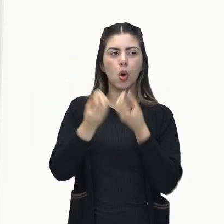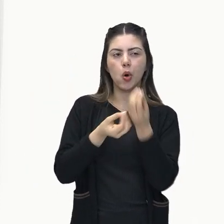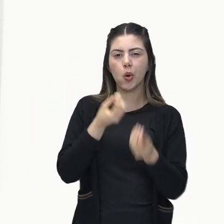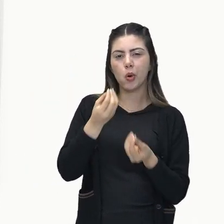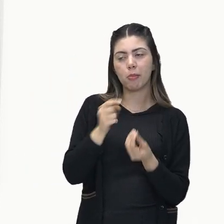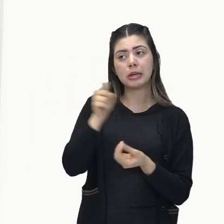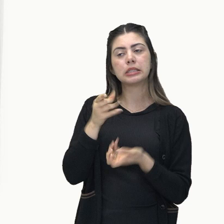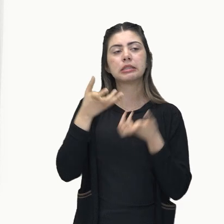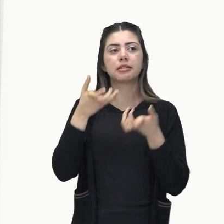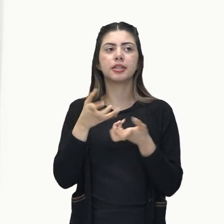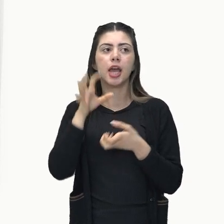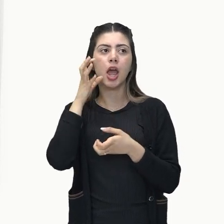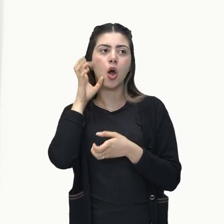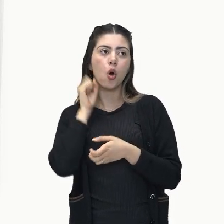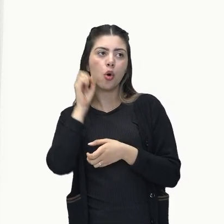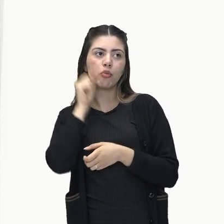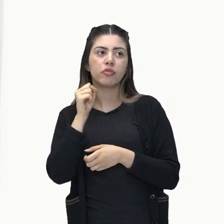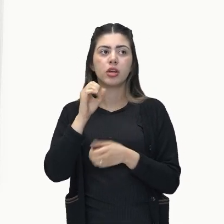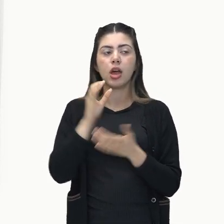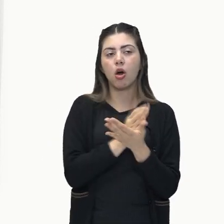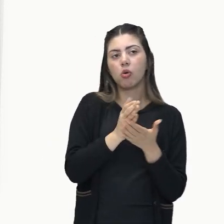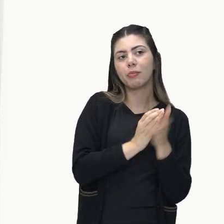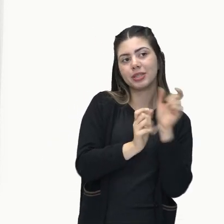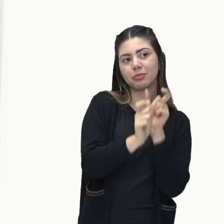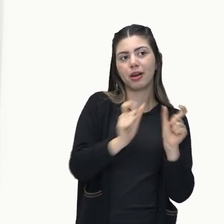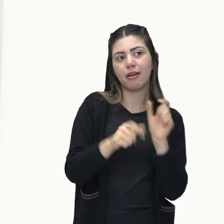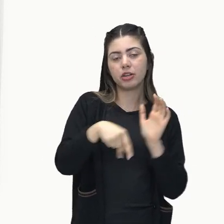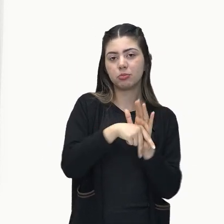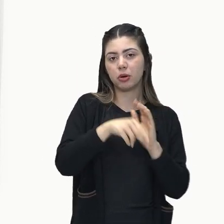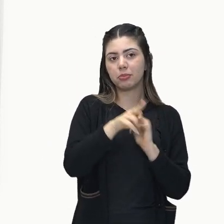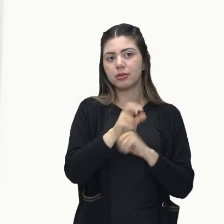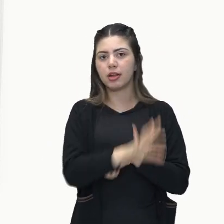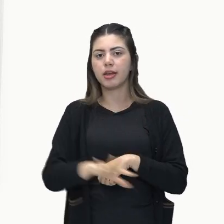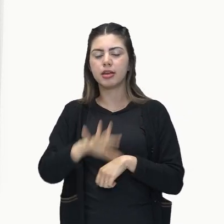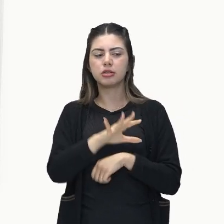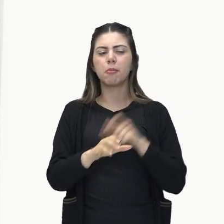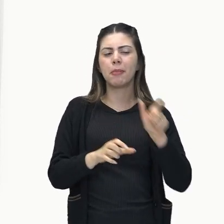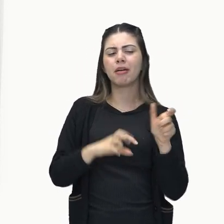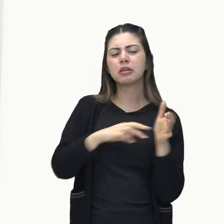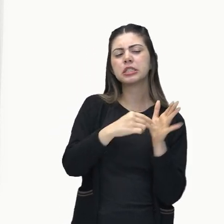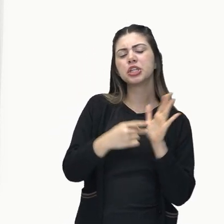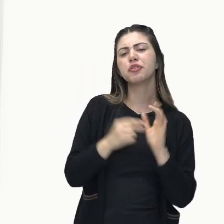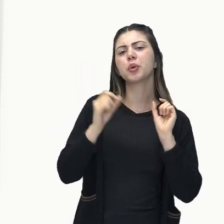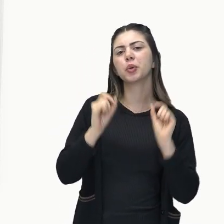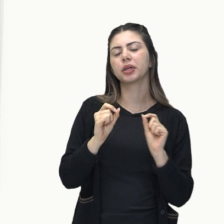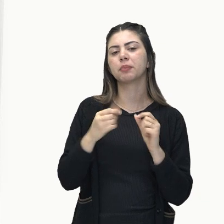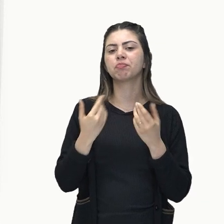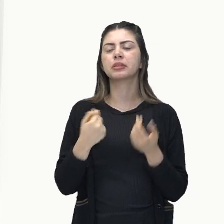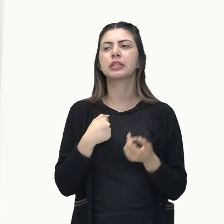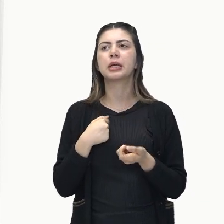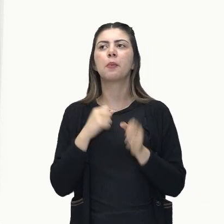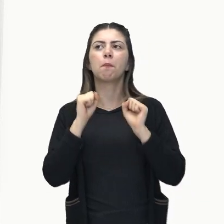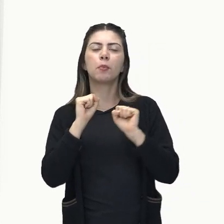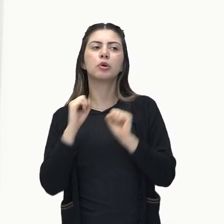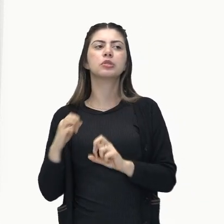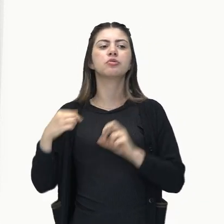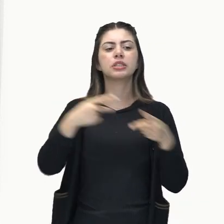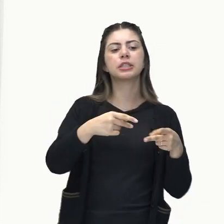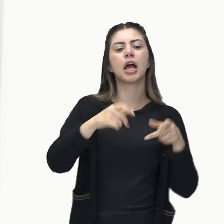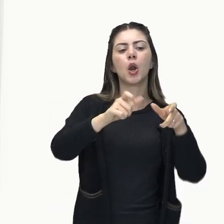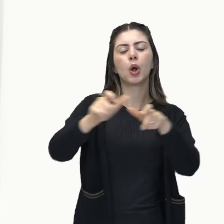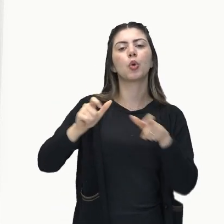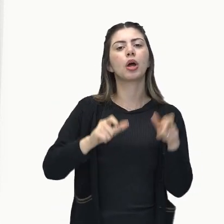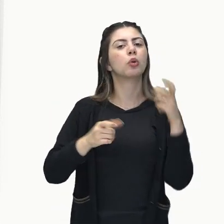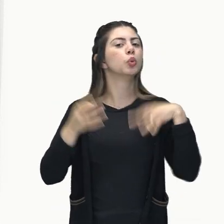vai querer ouvir sobre algumas gírias, sabe? Ah, se eu ouvir isso aqui, o que será que significa? O que será que eu posso visitar? Os meus pontos turísticos